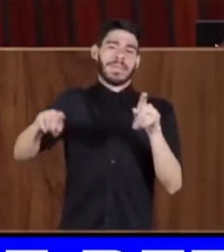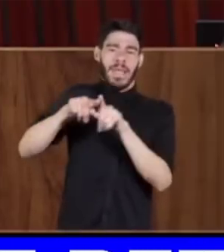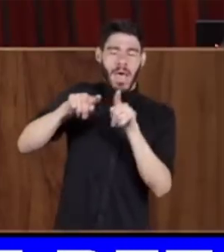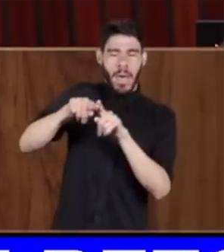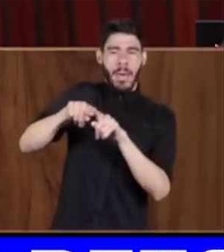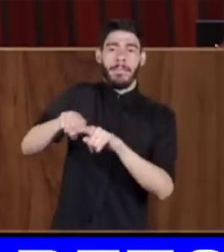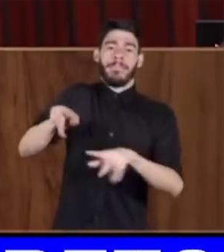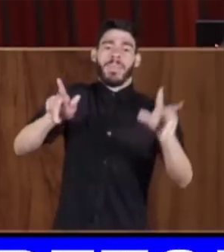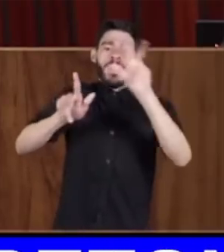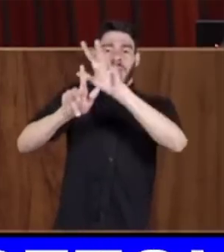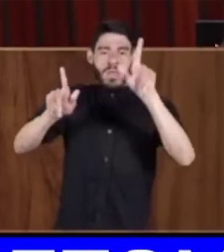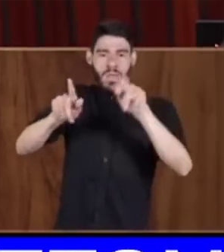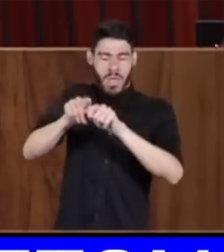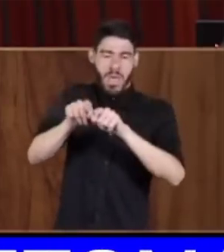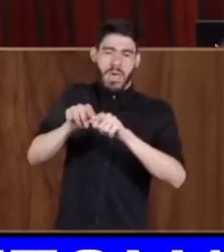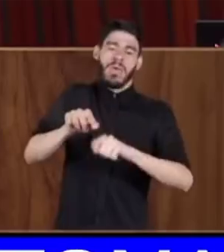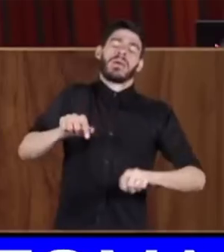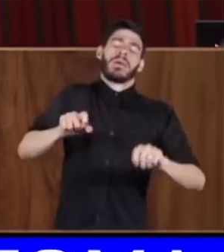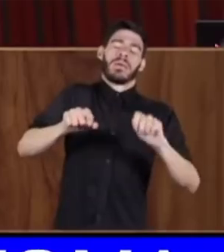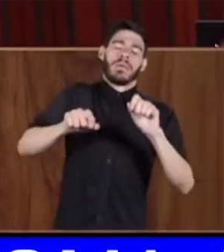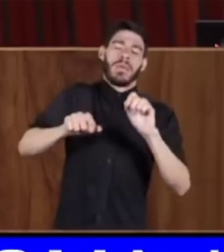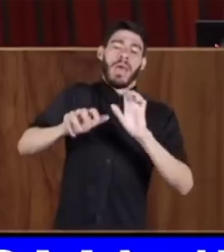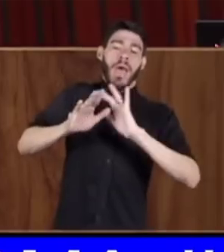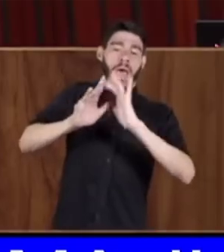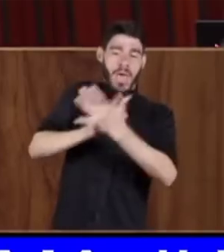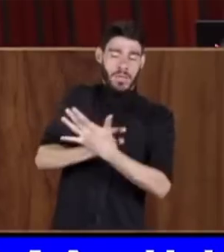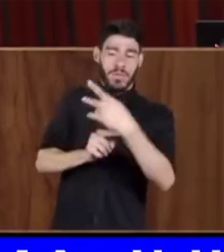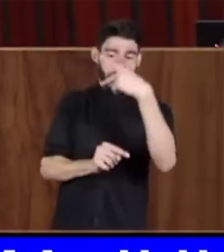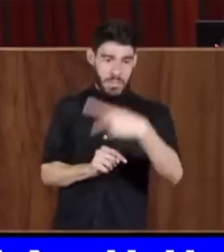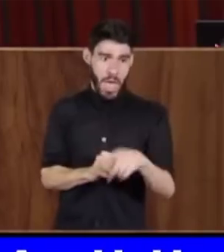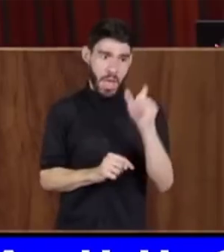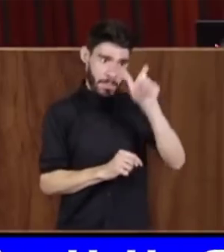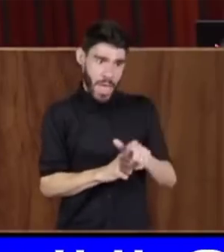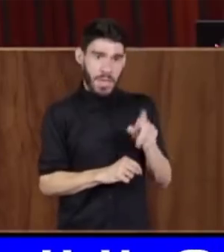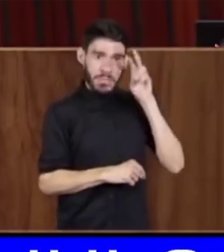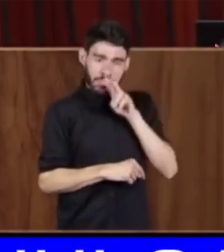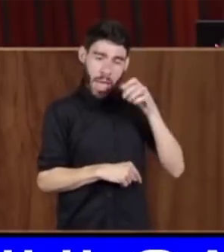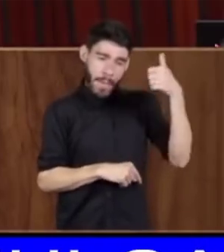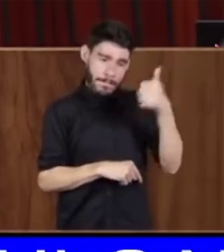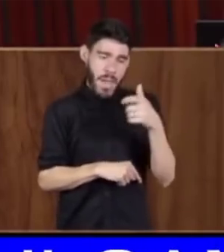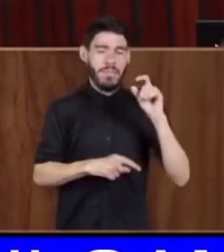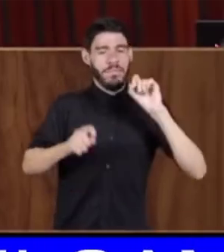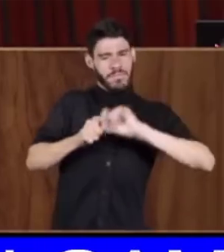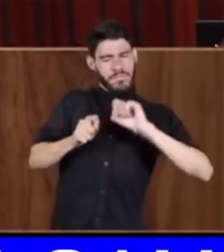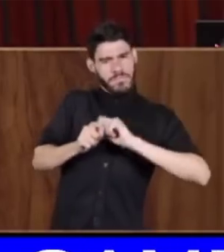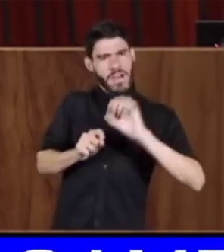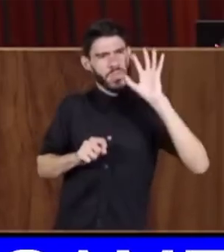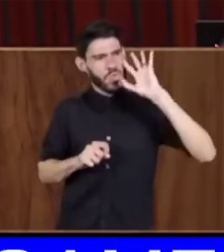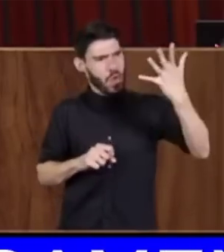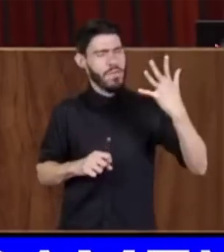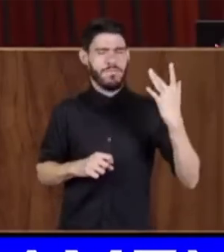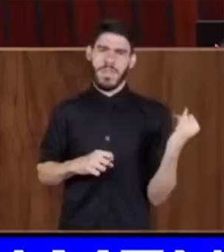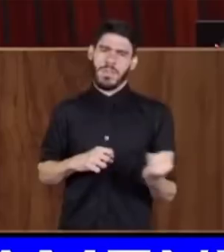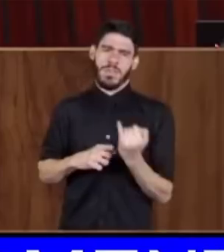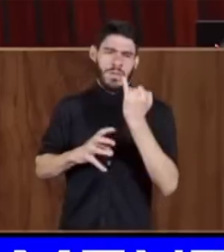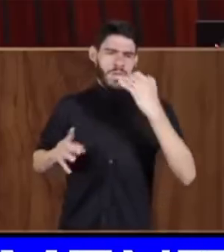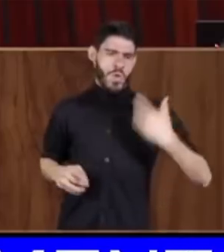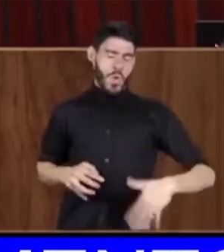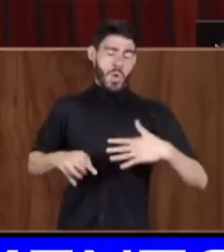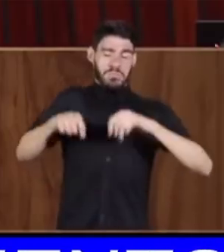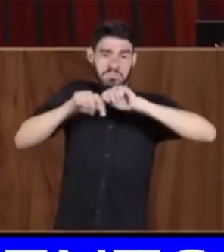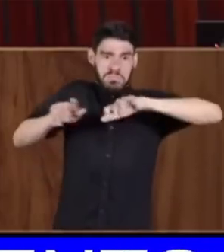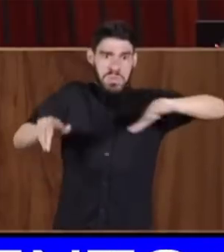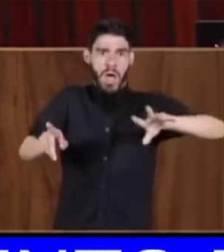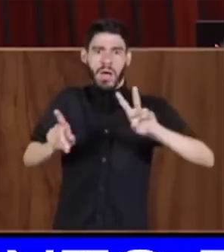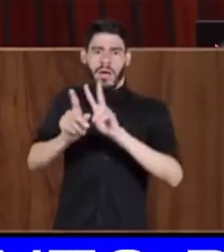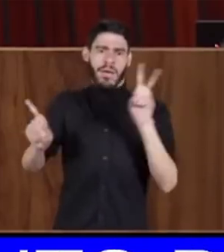redes sociais do primeiro investigado foram postos em ação para realizar um evento de maior envergadura, status e alcance sobre